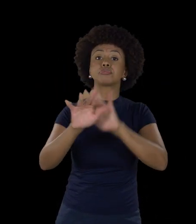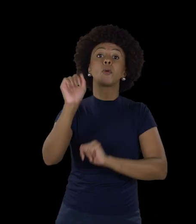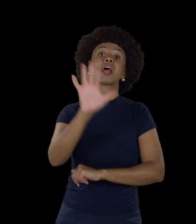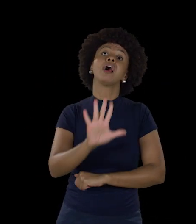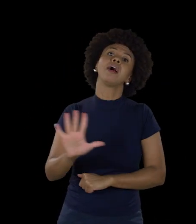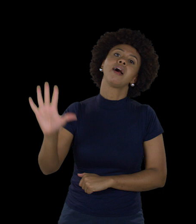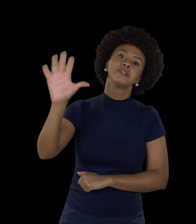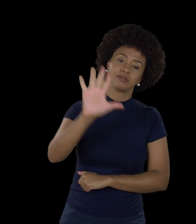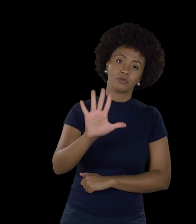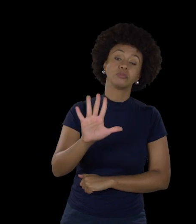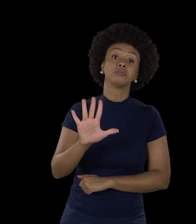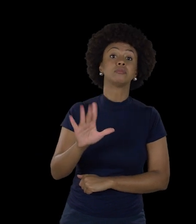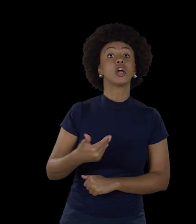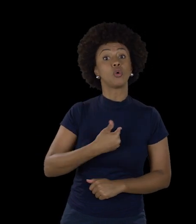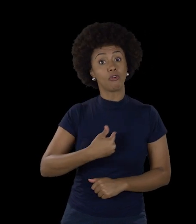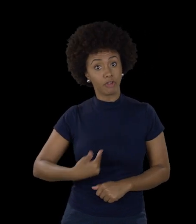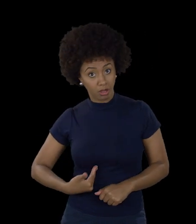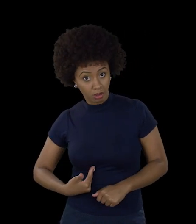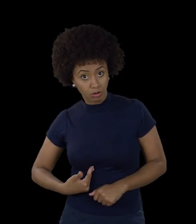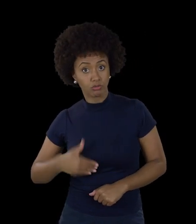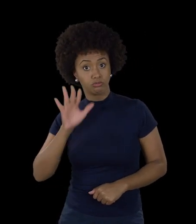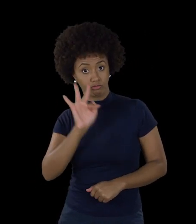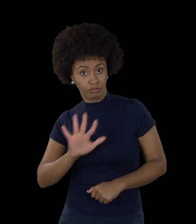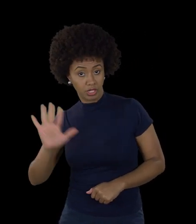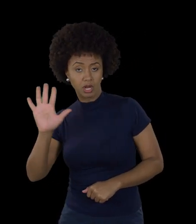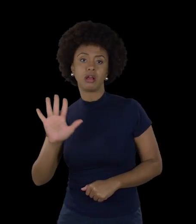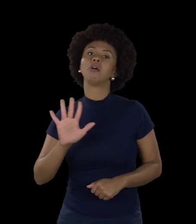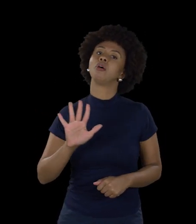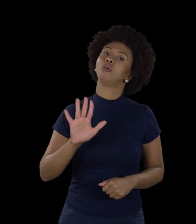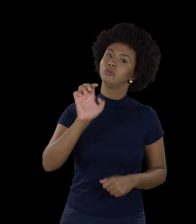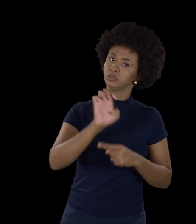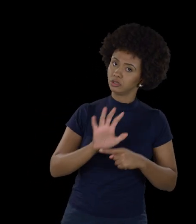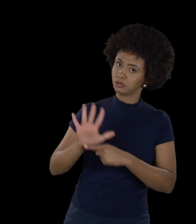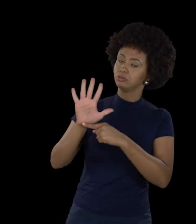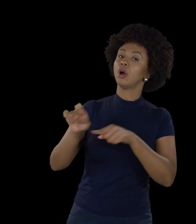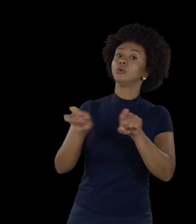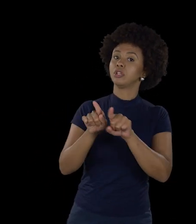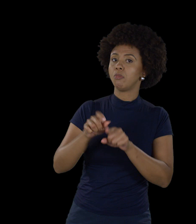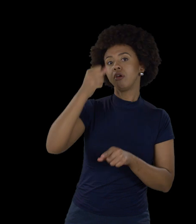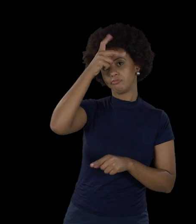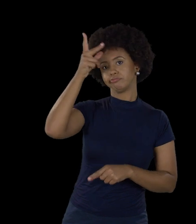da União, dos estados e alguns municípios, que contam com instrumentos legais para esse reconhecimento